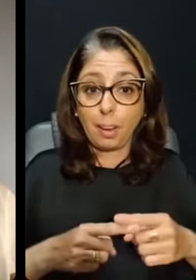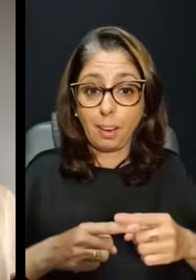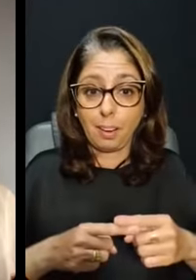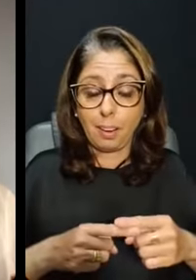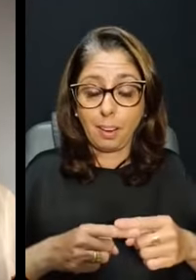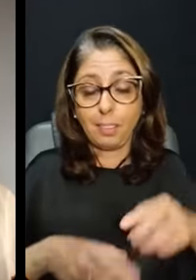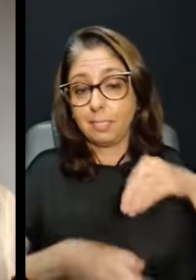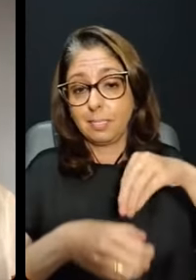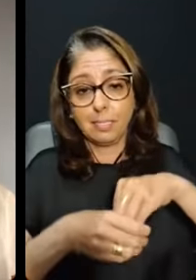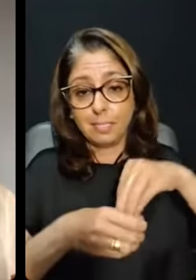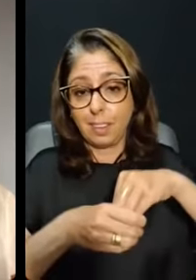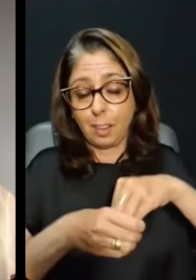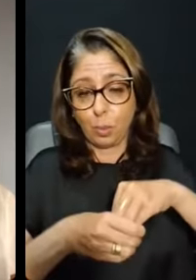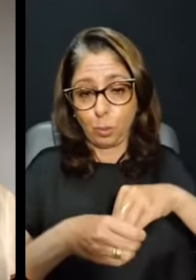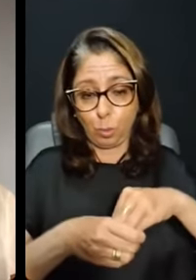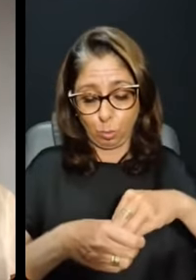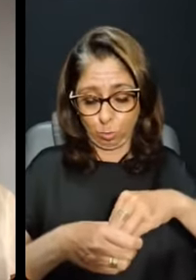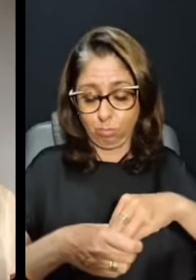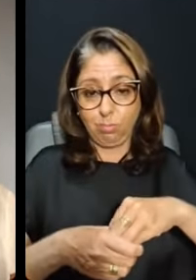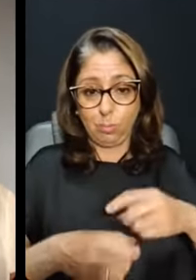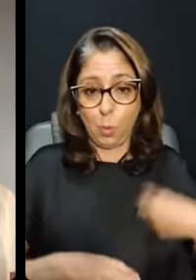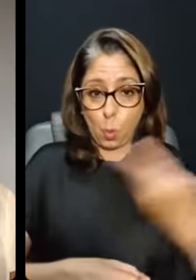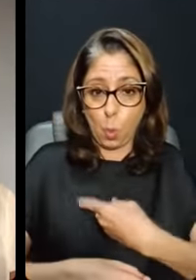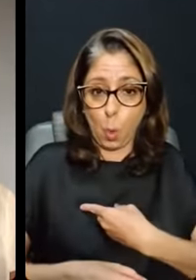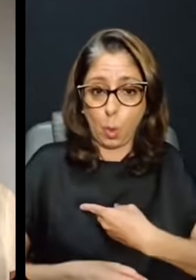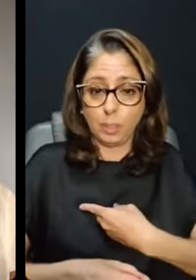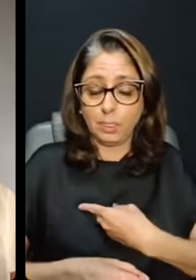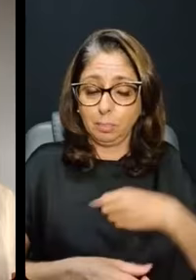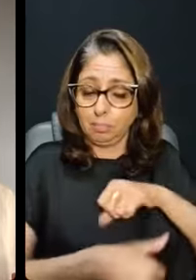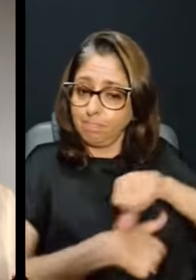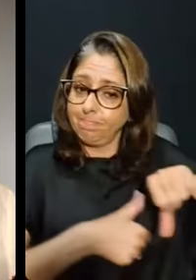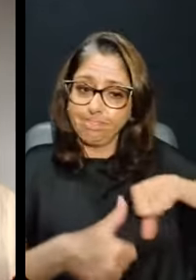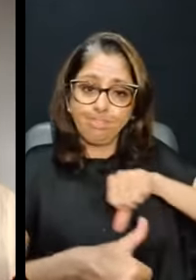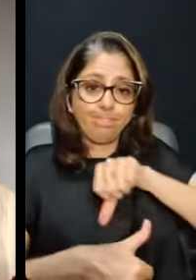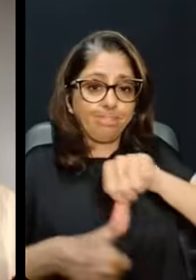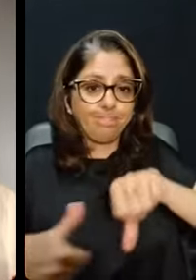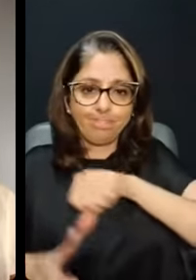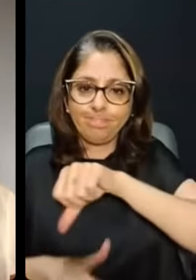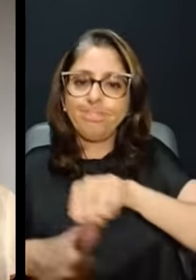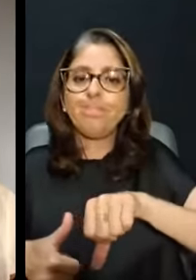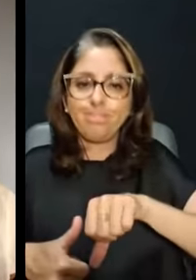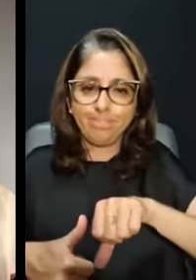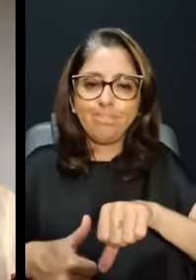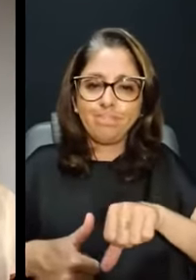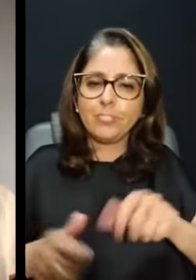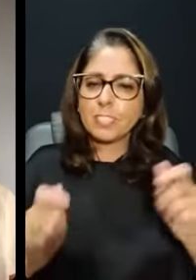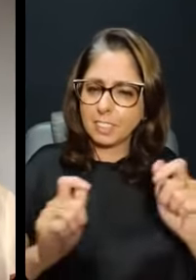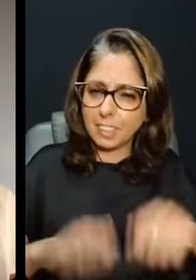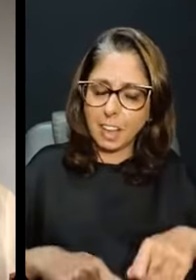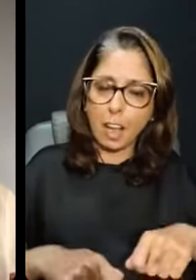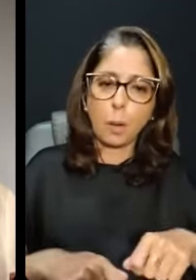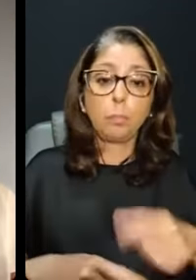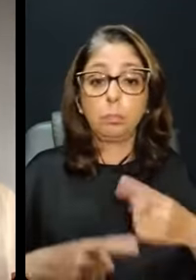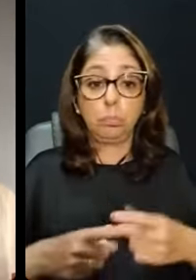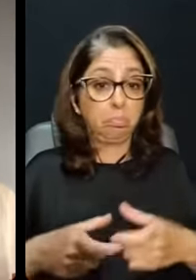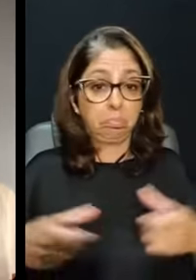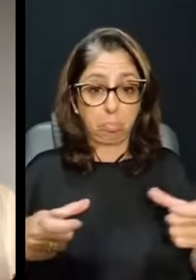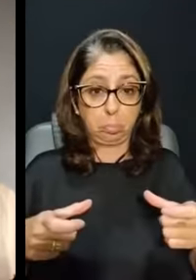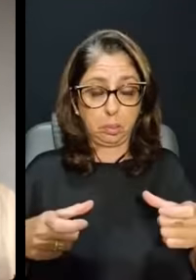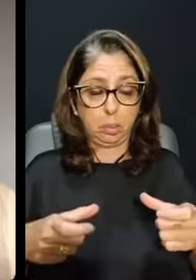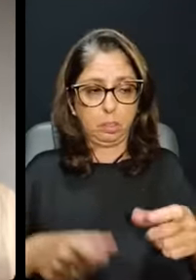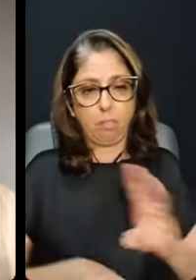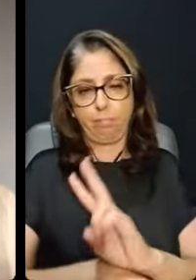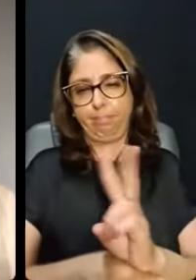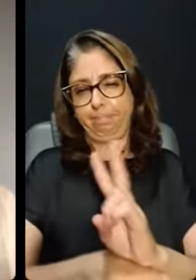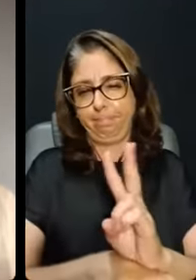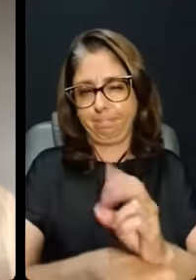E muitas vezes, assim, eu vejo muitas pessoas falando sobre fiscalização, sobre isso tem que ser cobrado, mas muitas